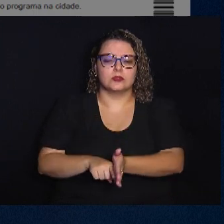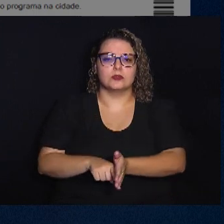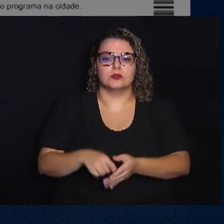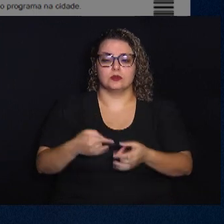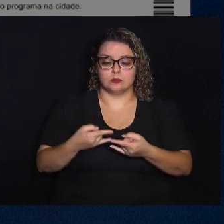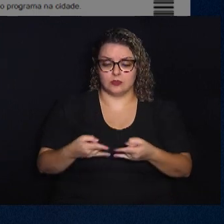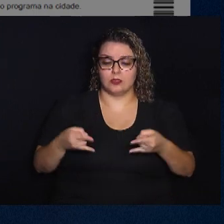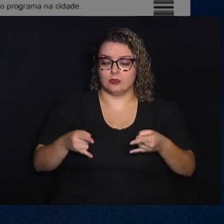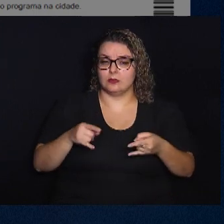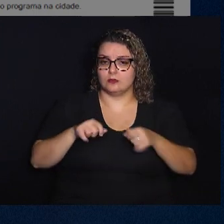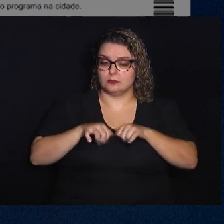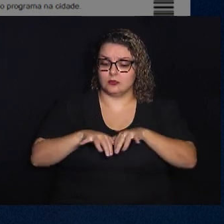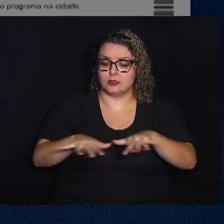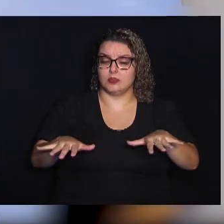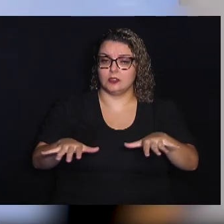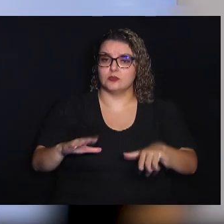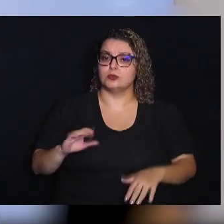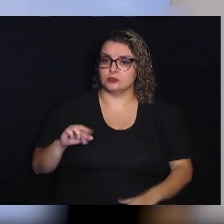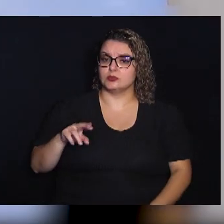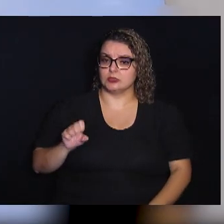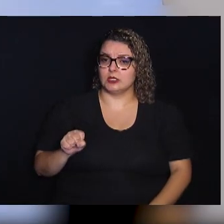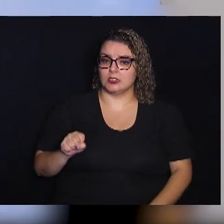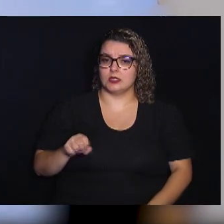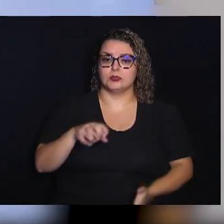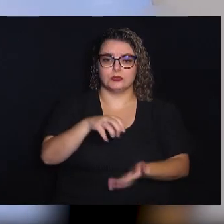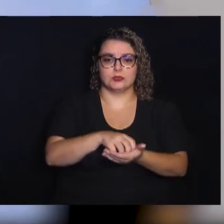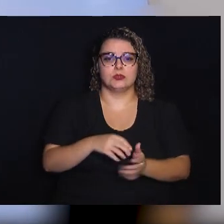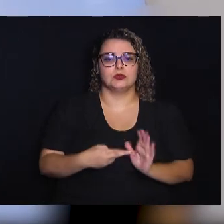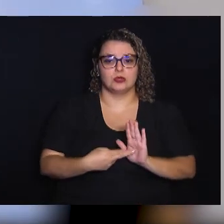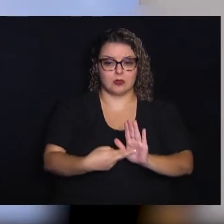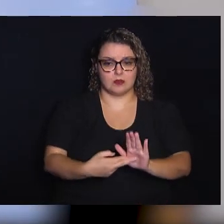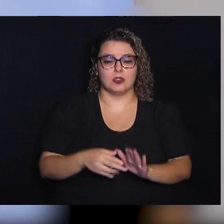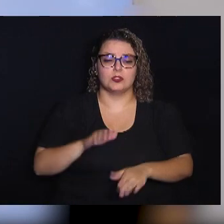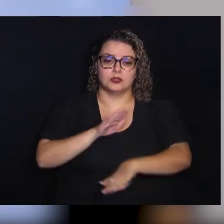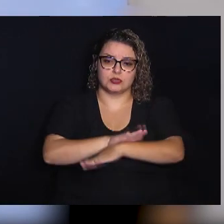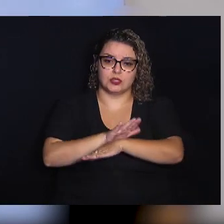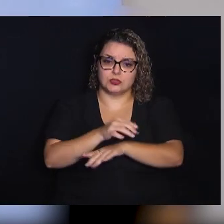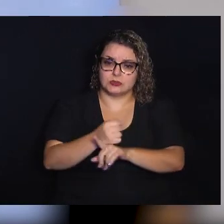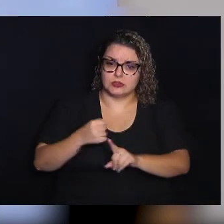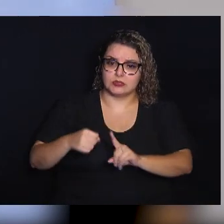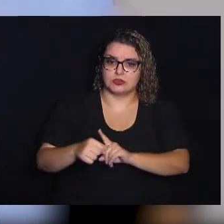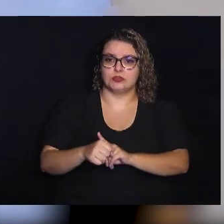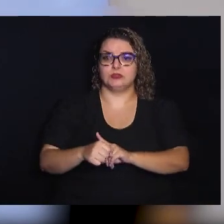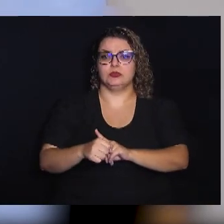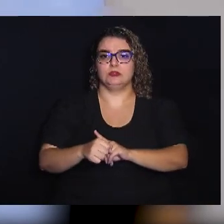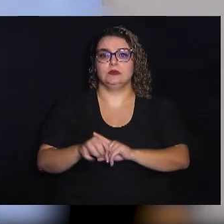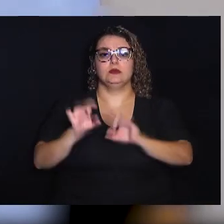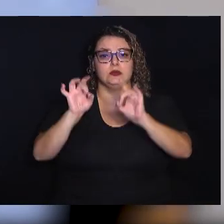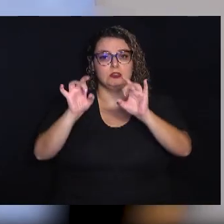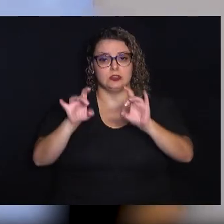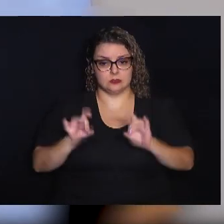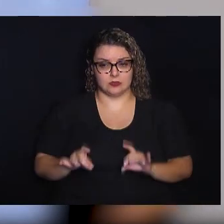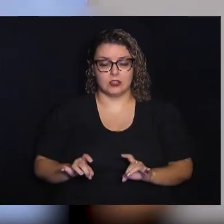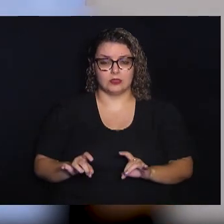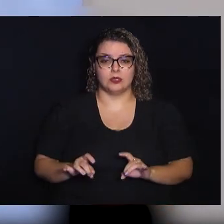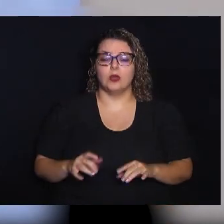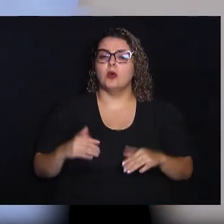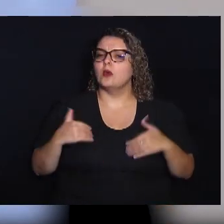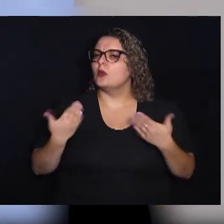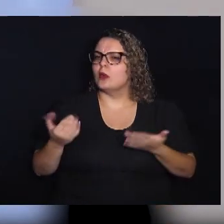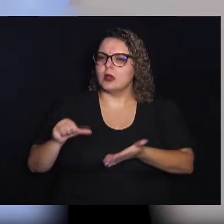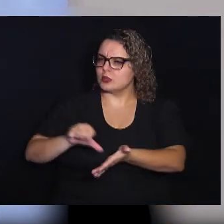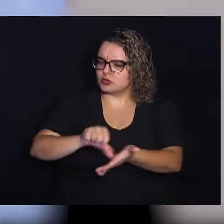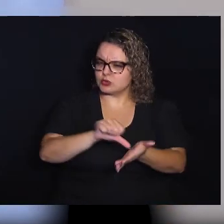de absorventes nos CRAS, os Centros de Referência de Assistência Social, especificamente sobre quais